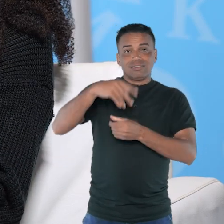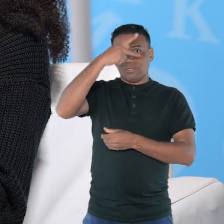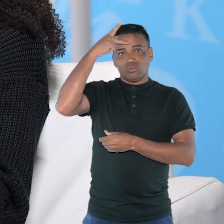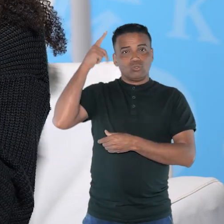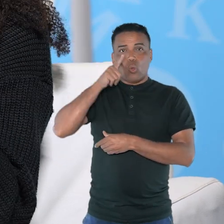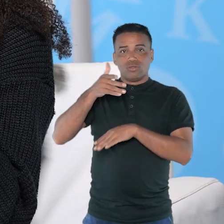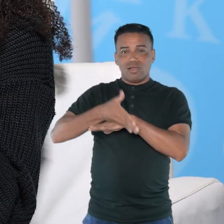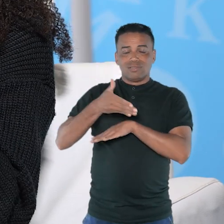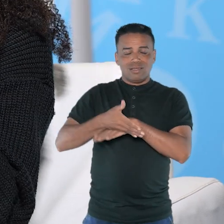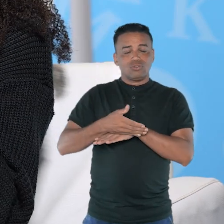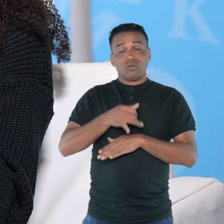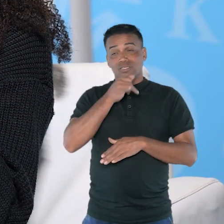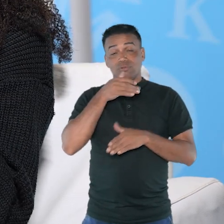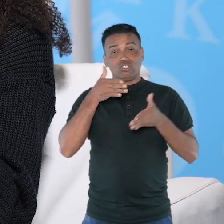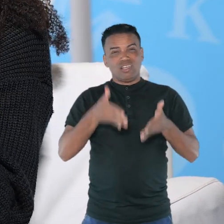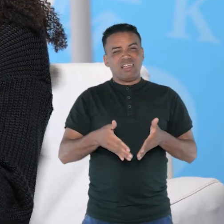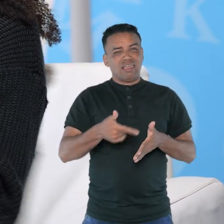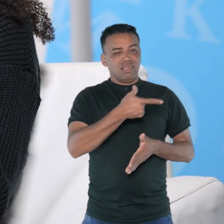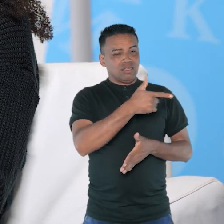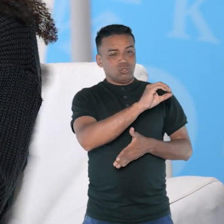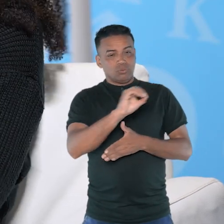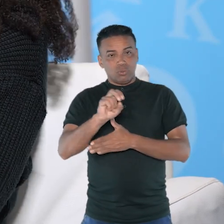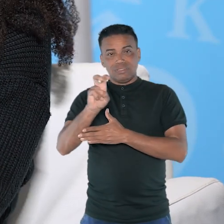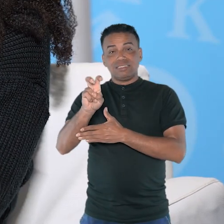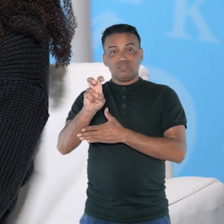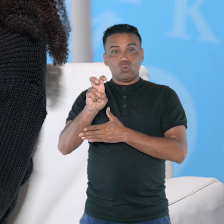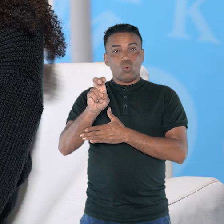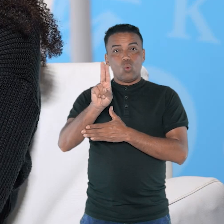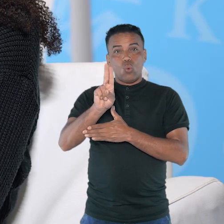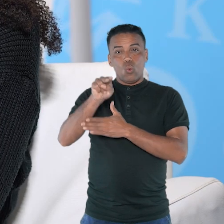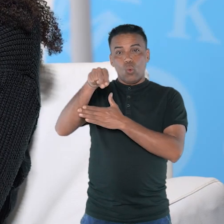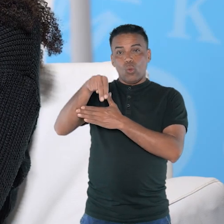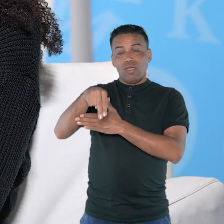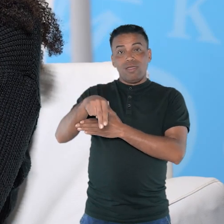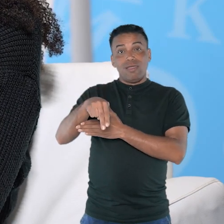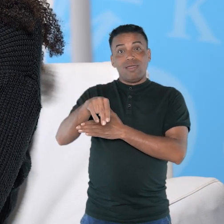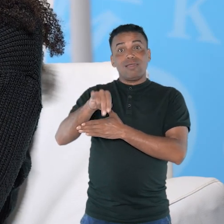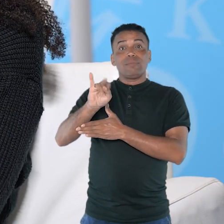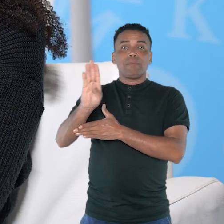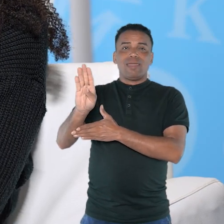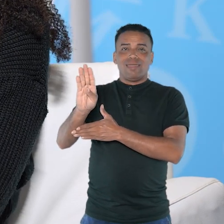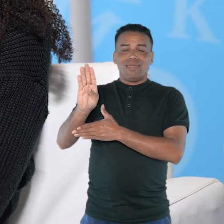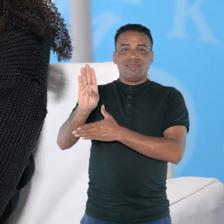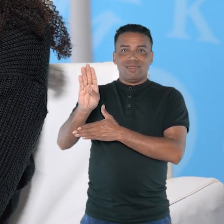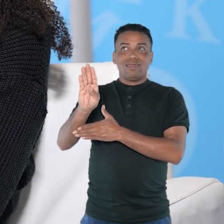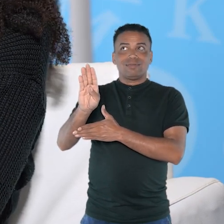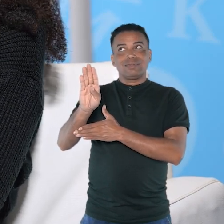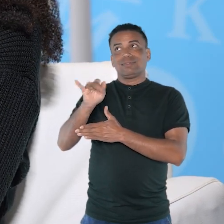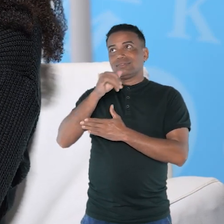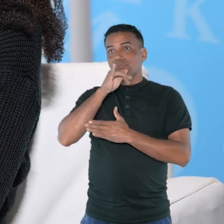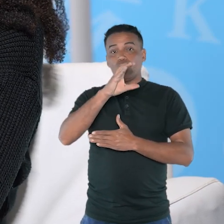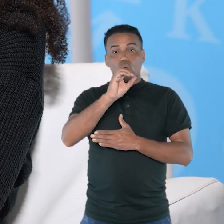na UNB, em 2005, não era assim. Então, as cotas